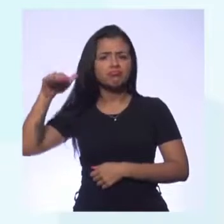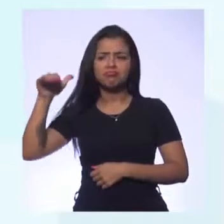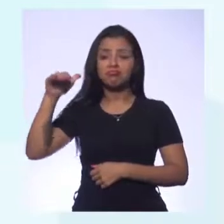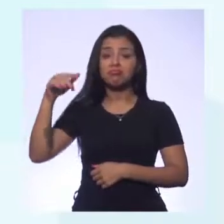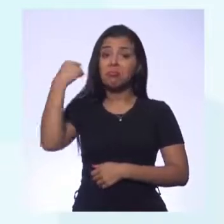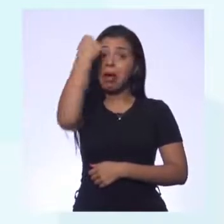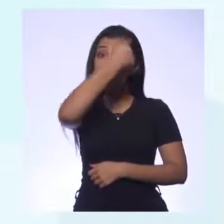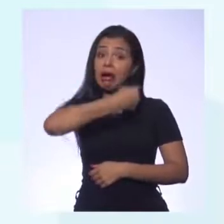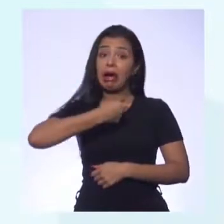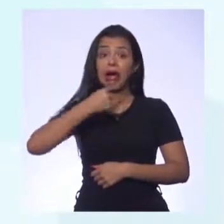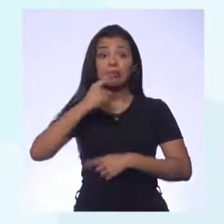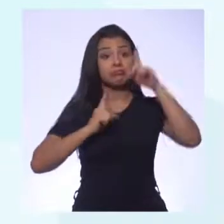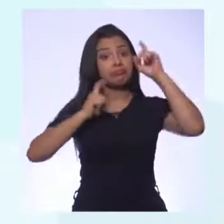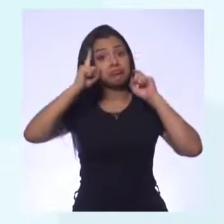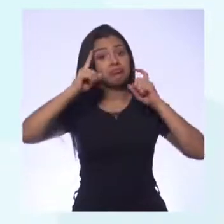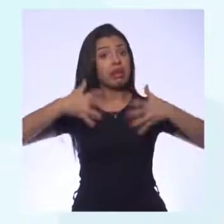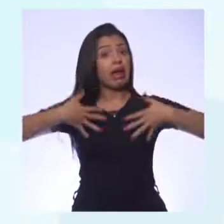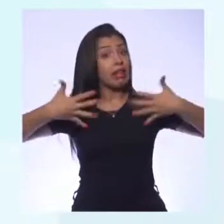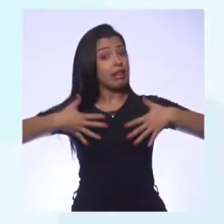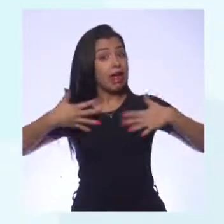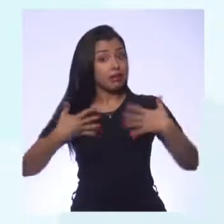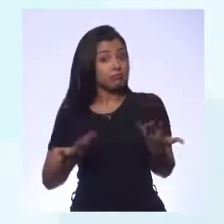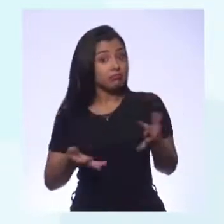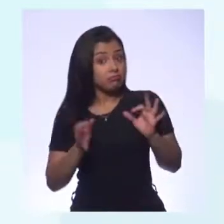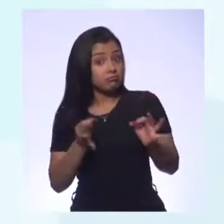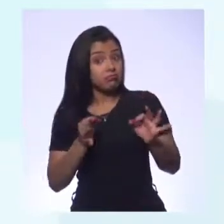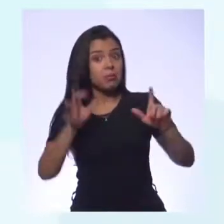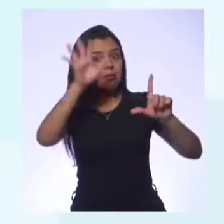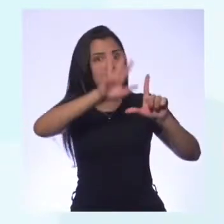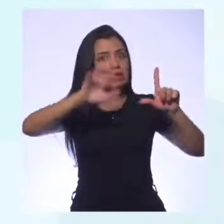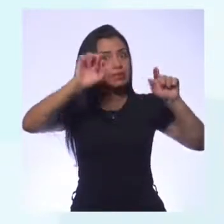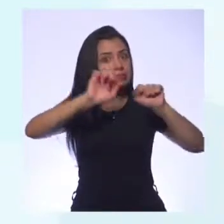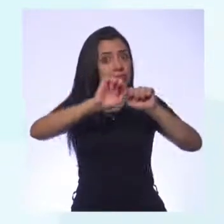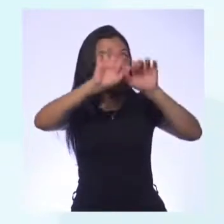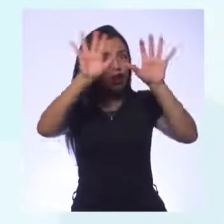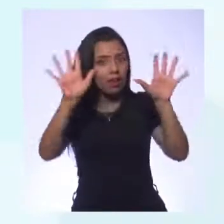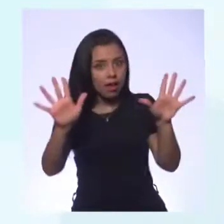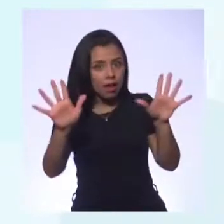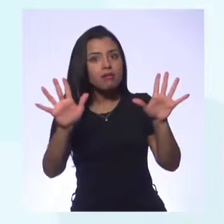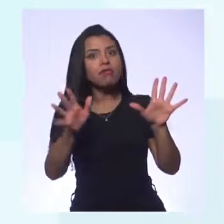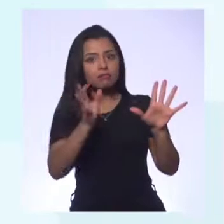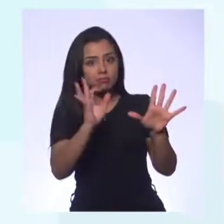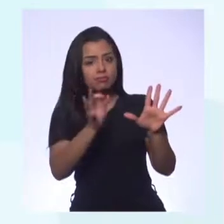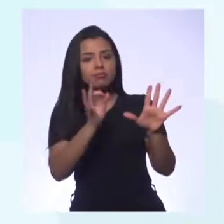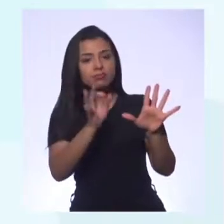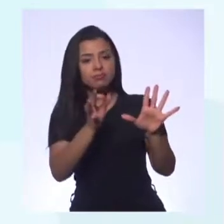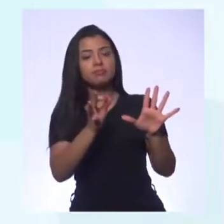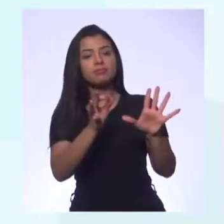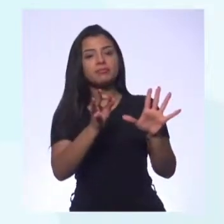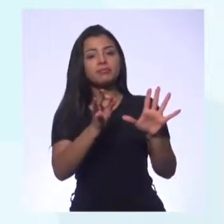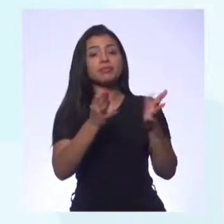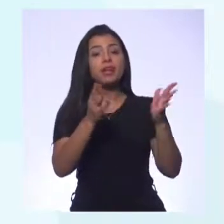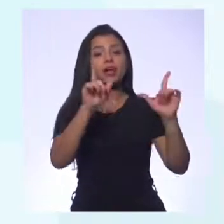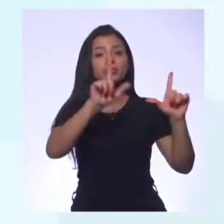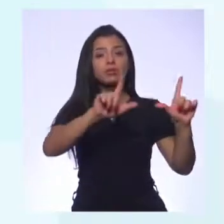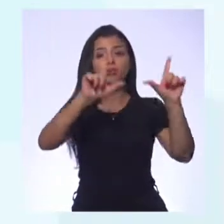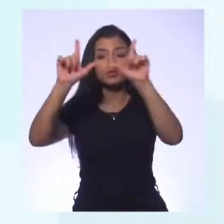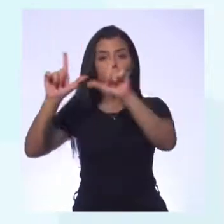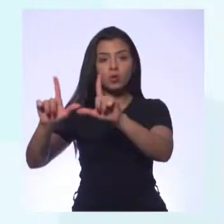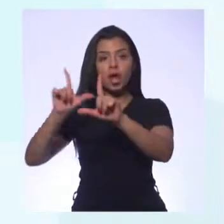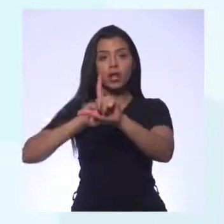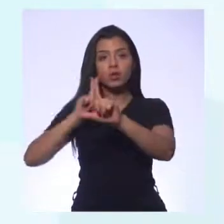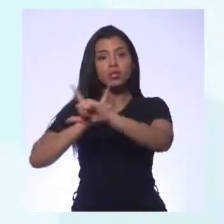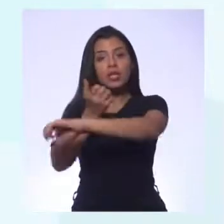né? A paisagem em si bem iluminada, Ao lado, né, a gente tem o destaque aí da